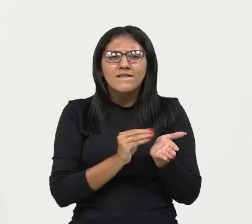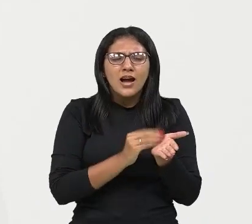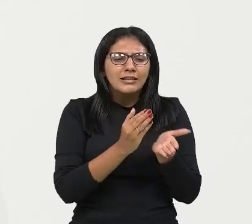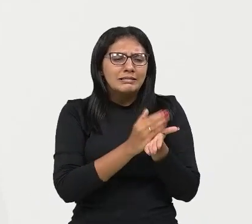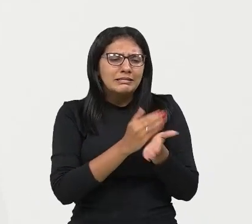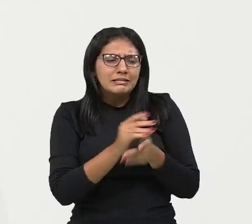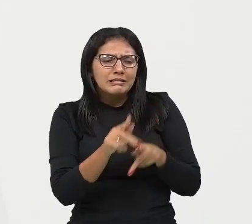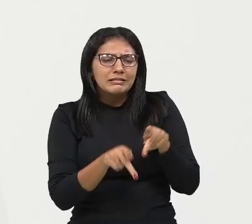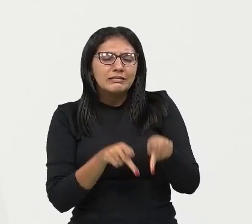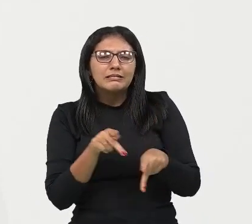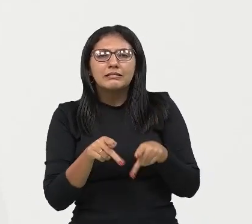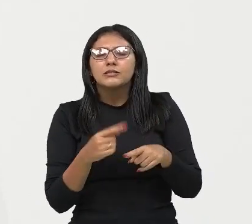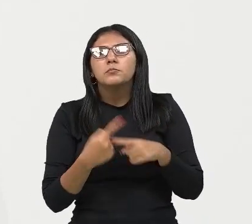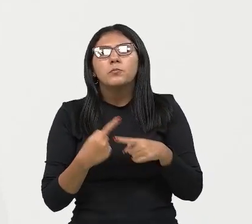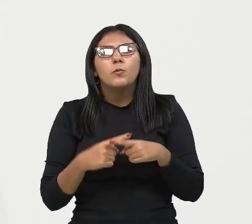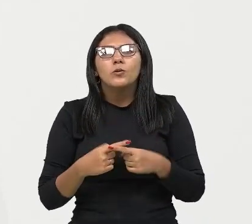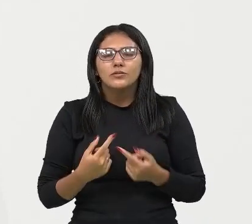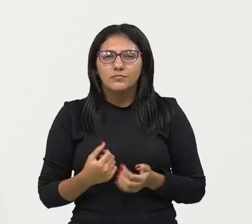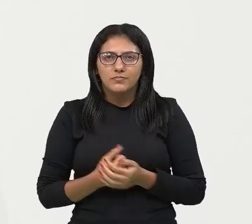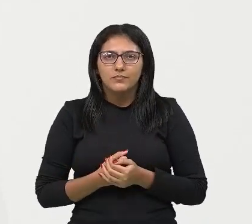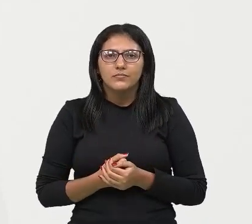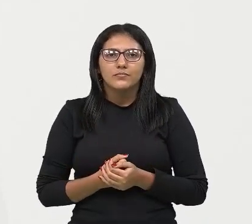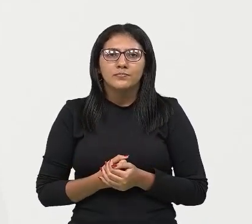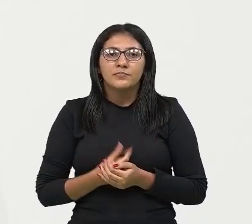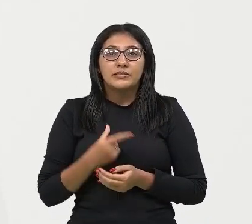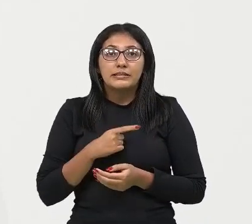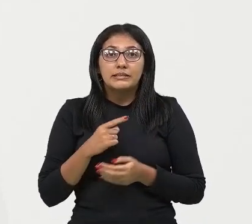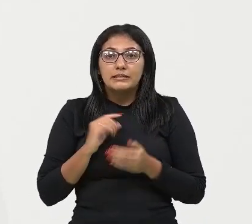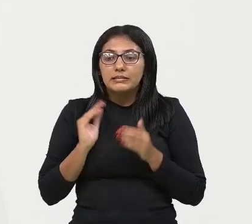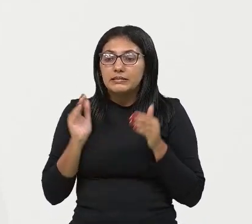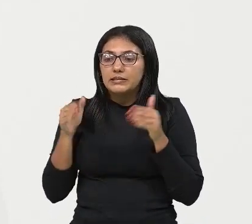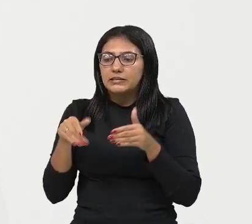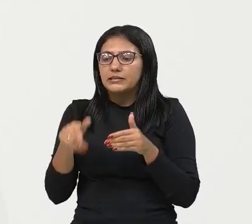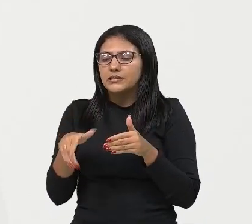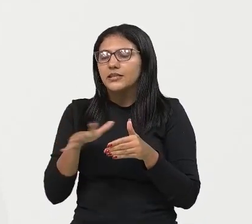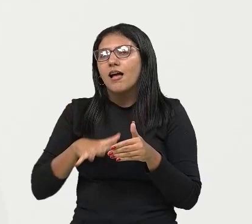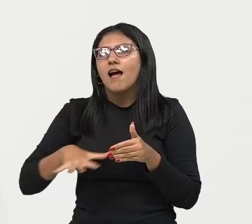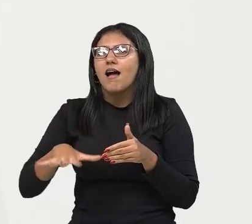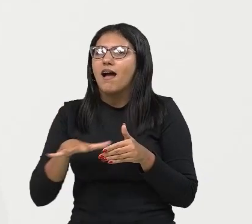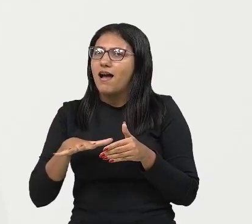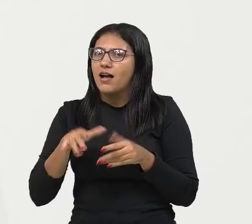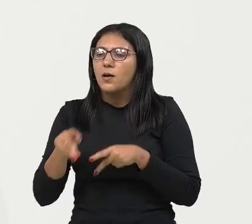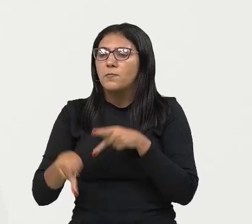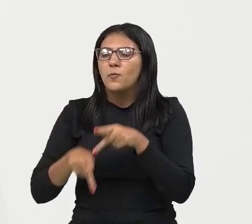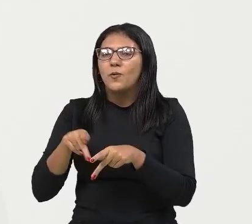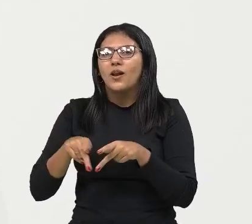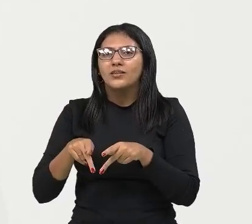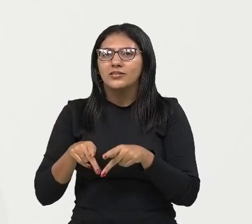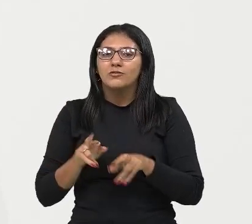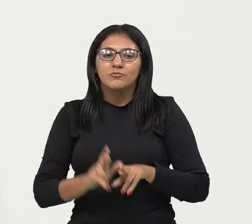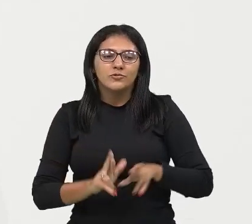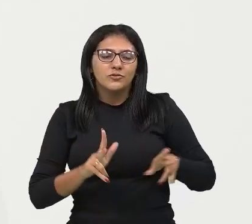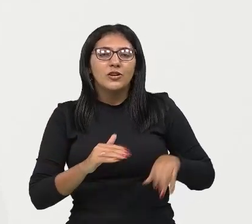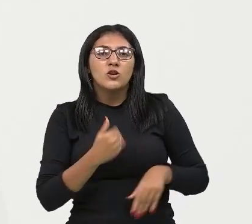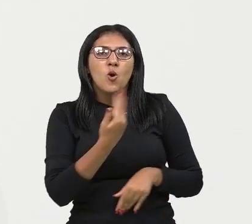Principalmente por quê? Por causa da concentração aí de habitantes,